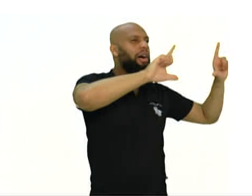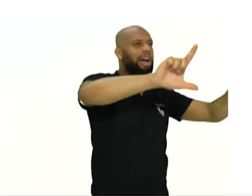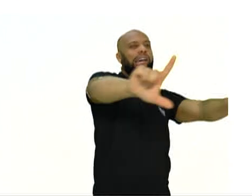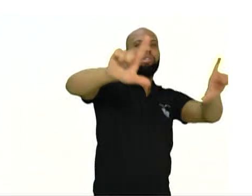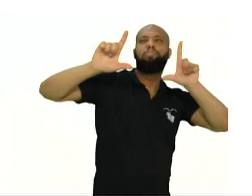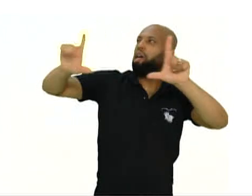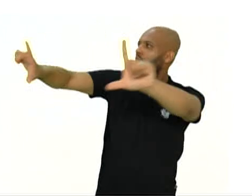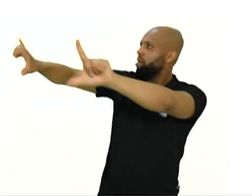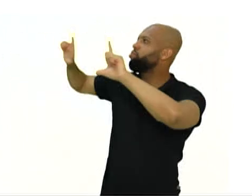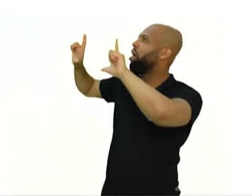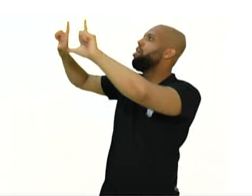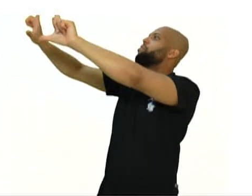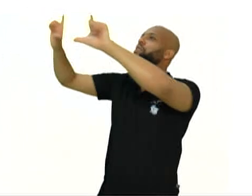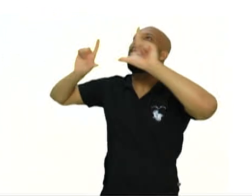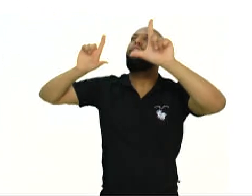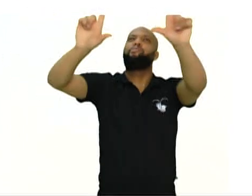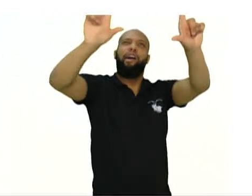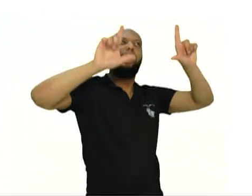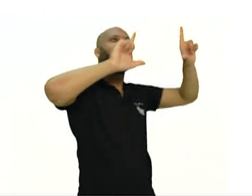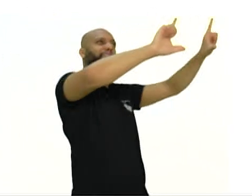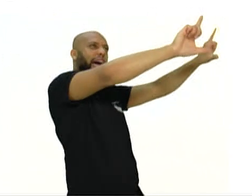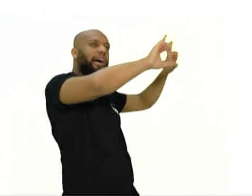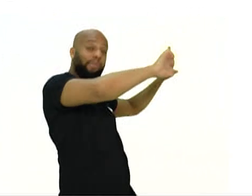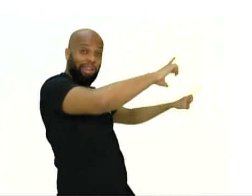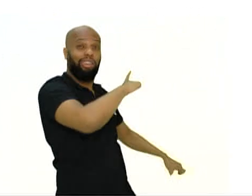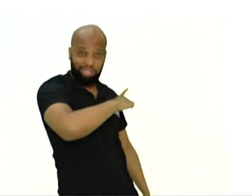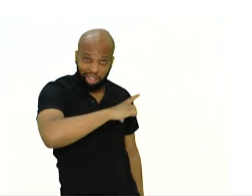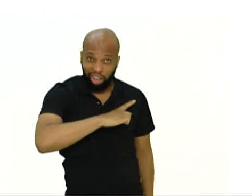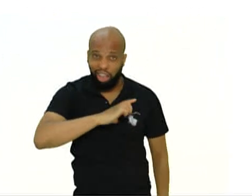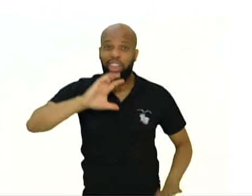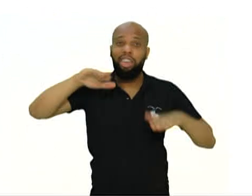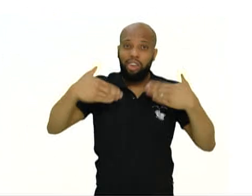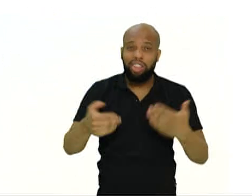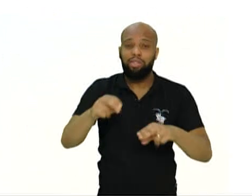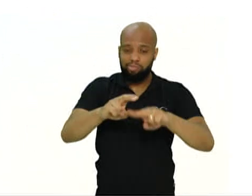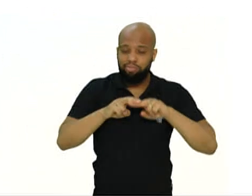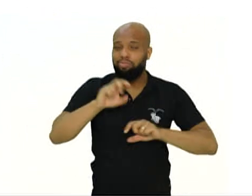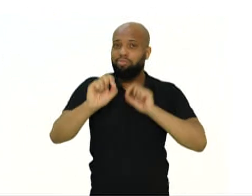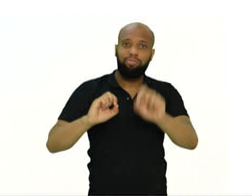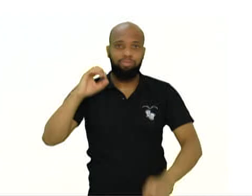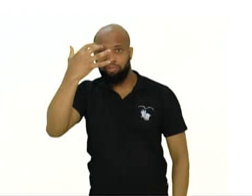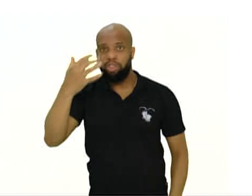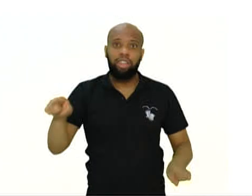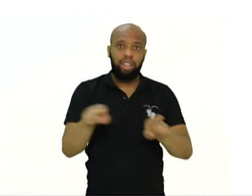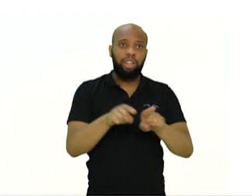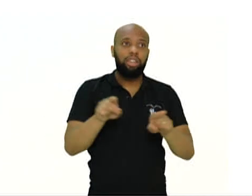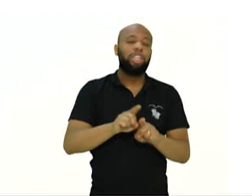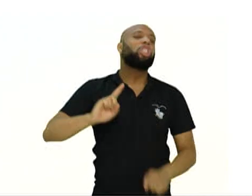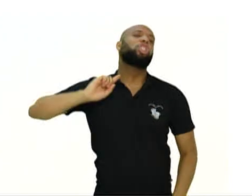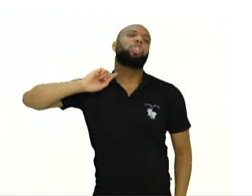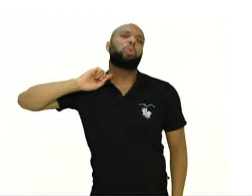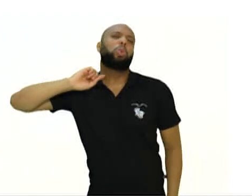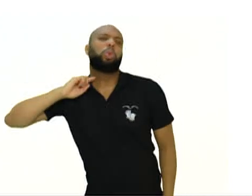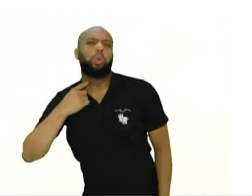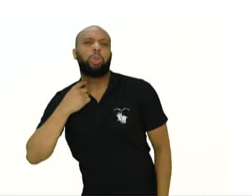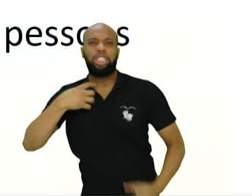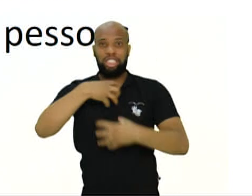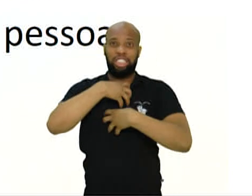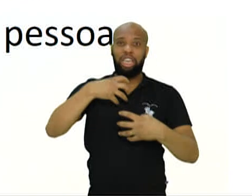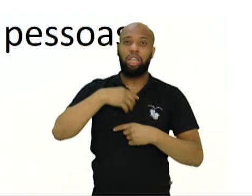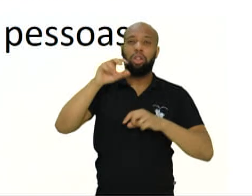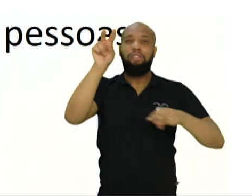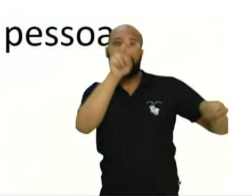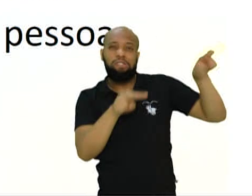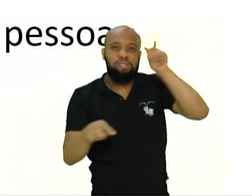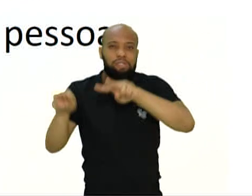pelas cidades, muitos folders espalhados, e isso faz com que, né, a poluição visual ela esteja